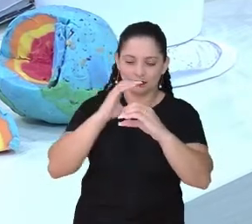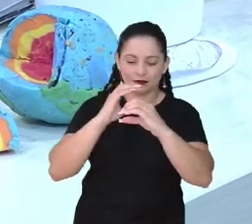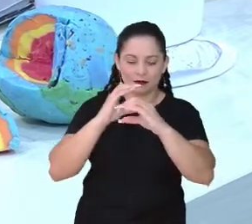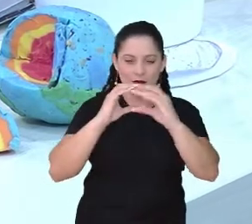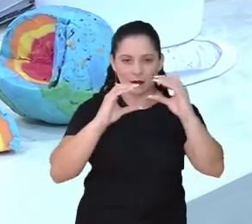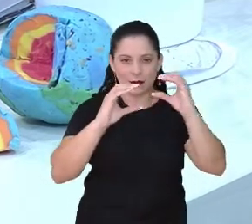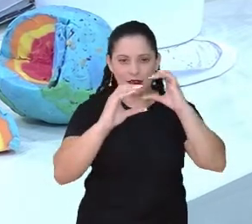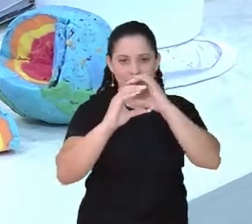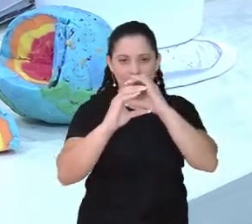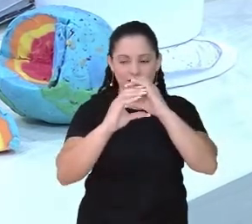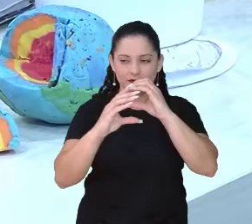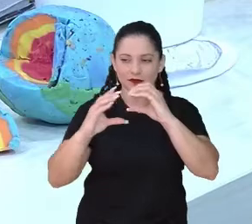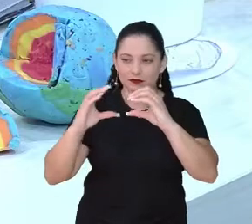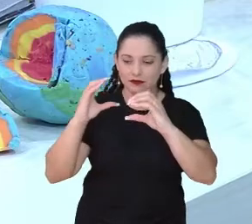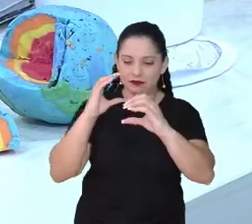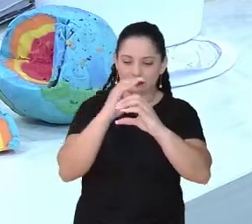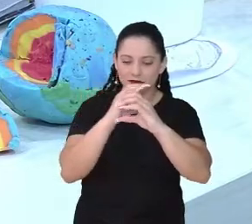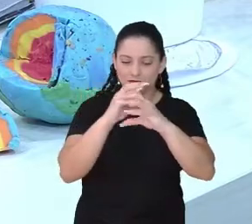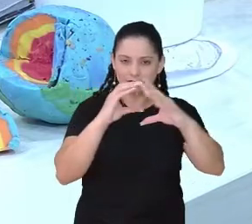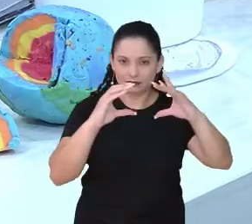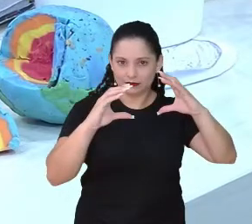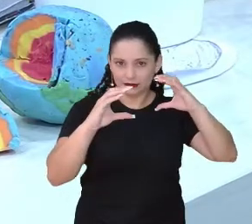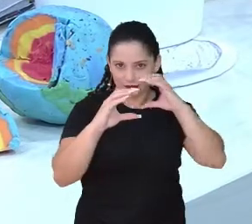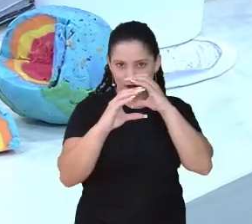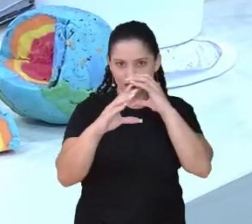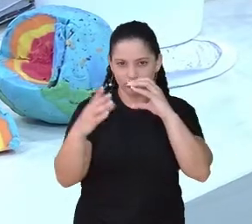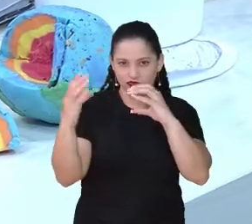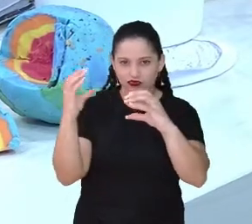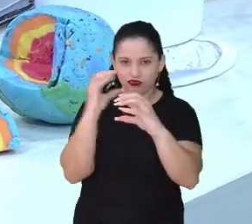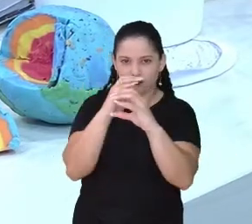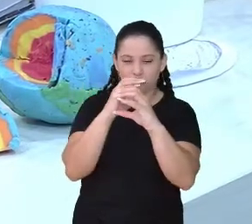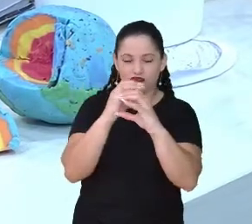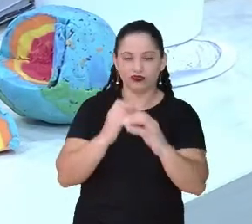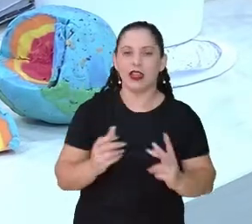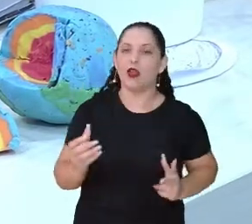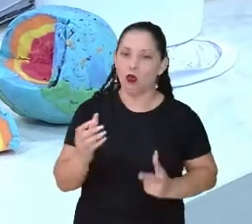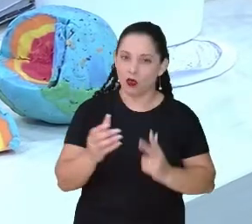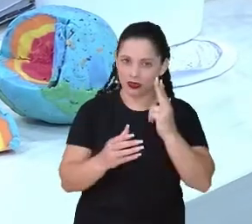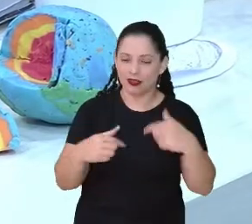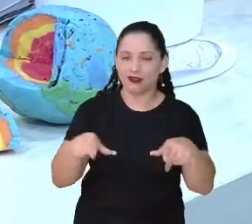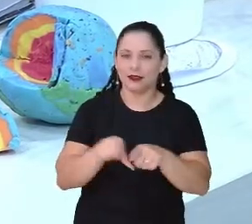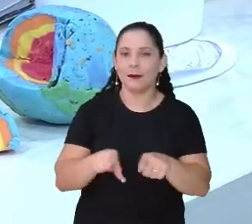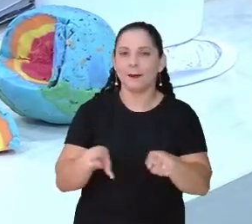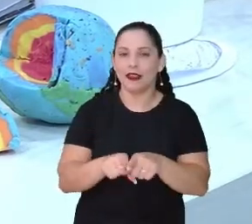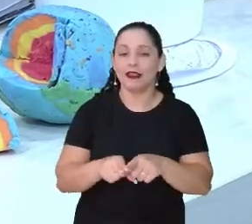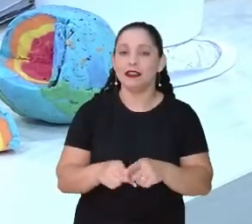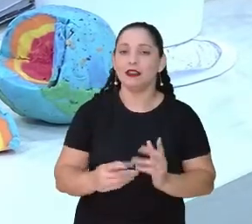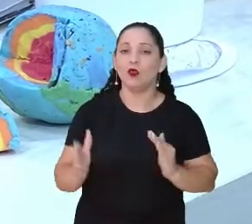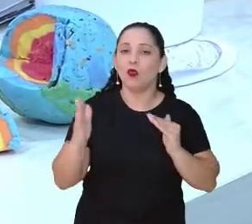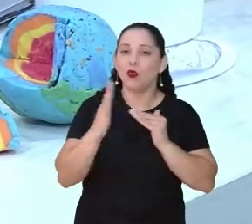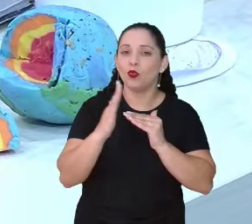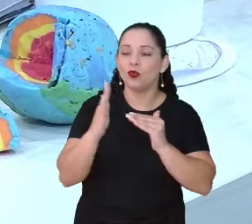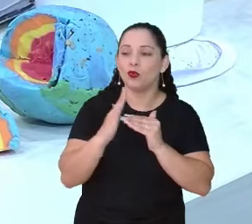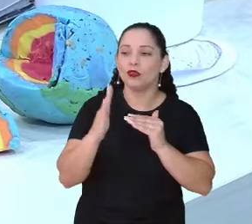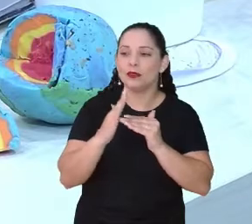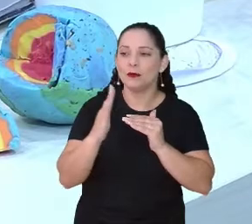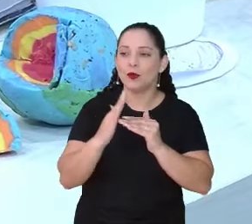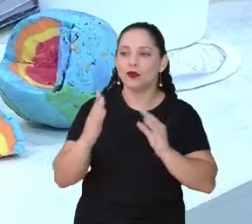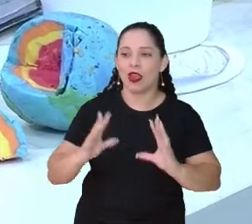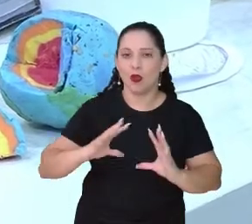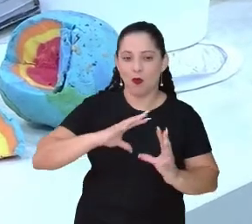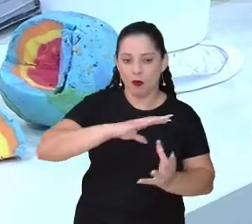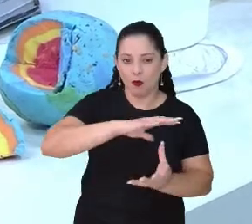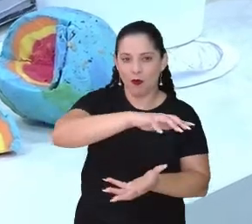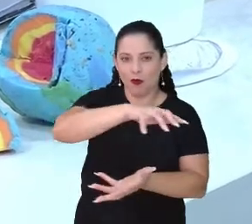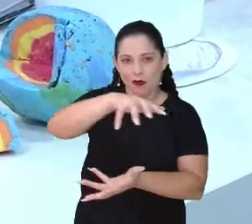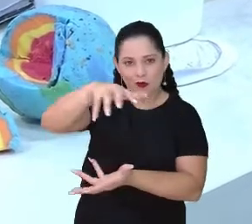cima. Depois o manto, também cortadinho. E por fim, o planeta.